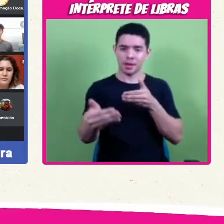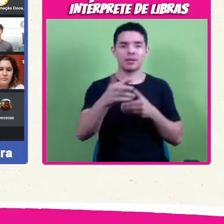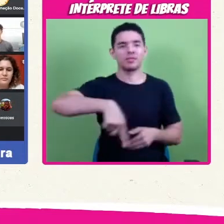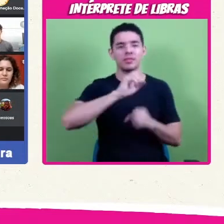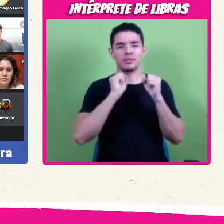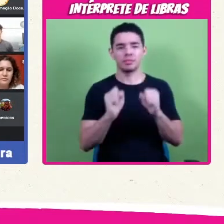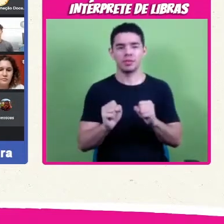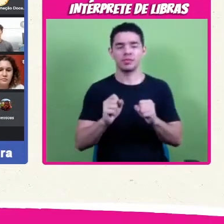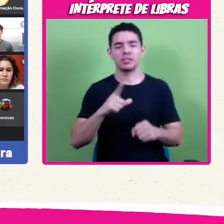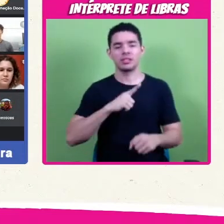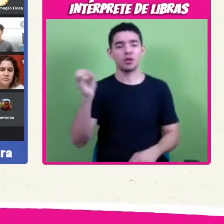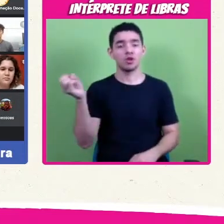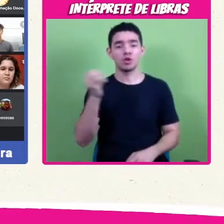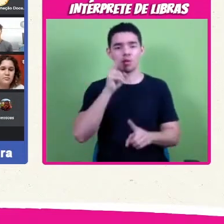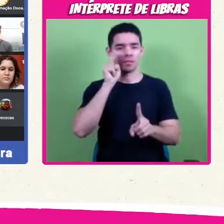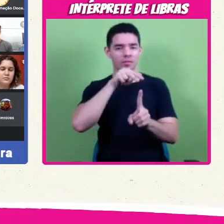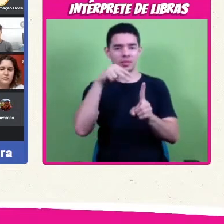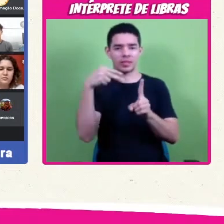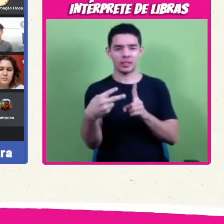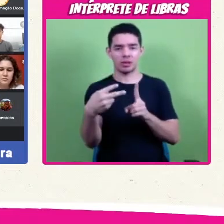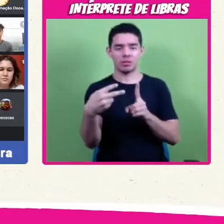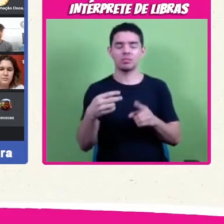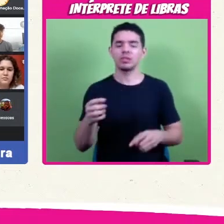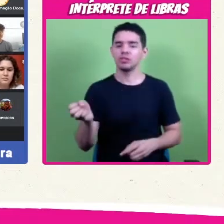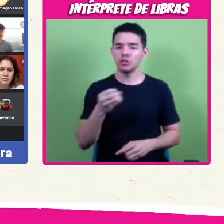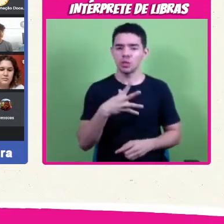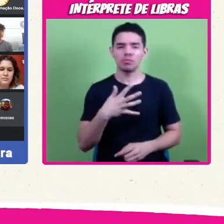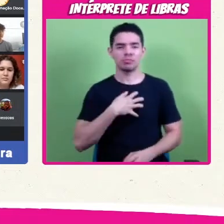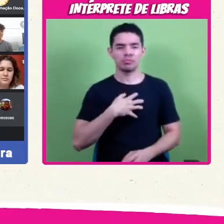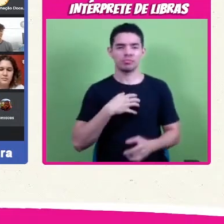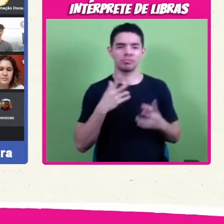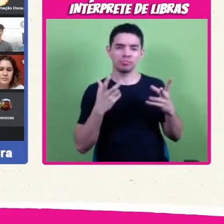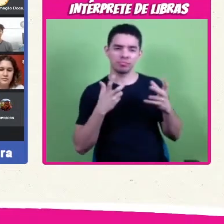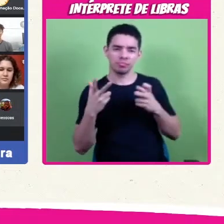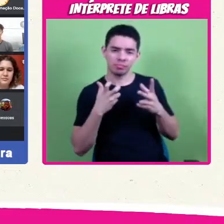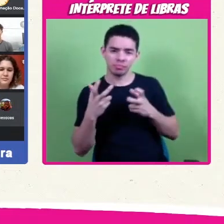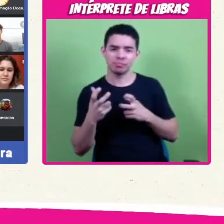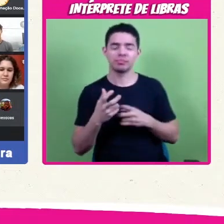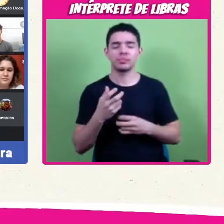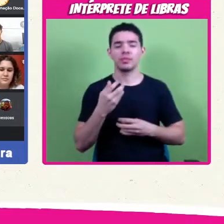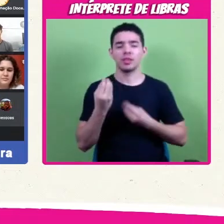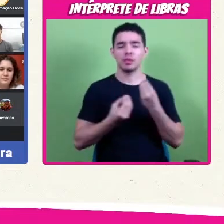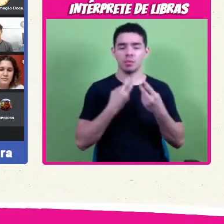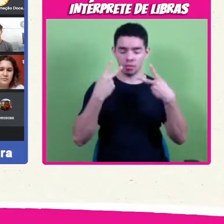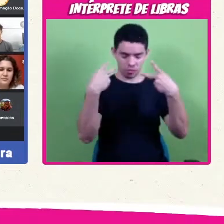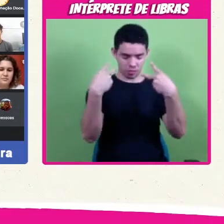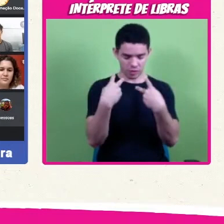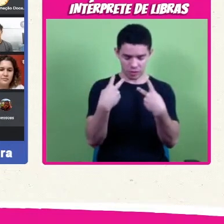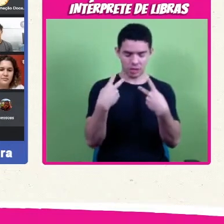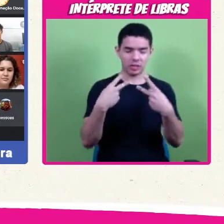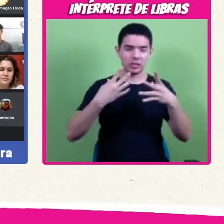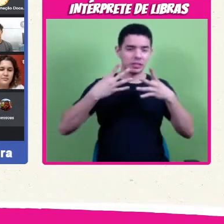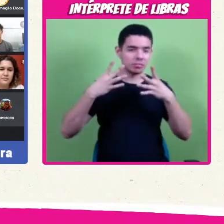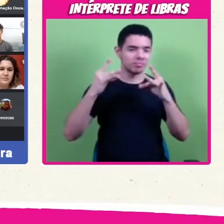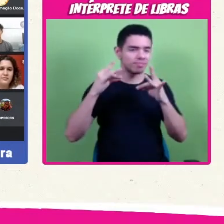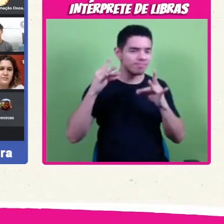um novo panorama do pensamento, uma nova forma de observar-nos, de olhar para nós com essa delicadeza que é